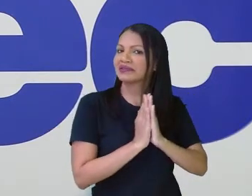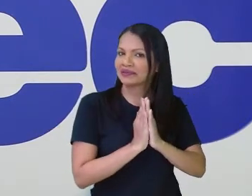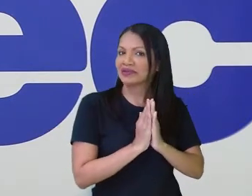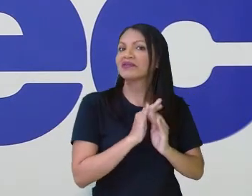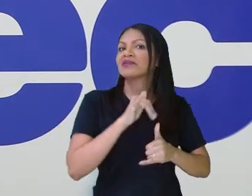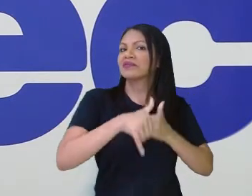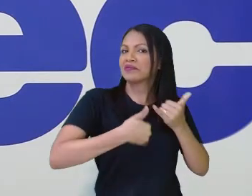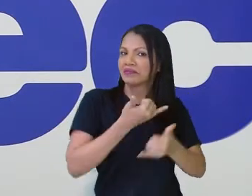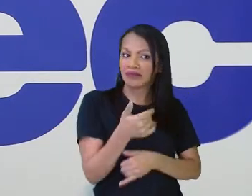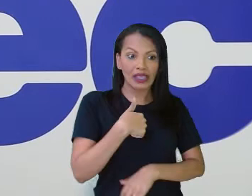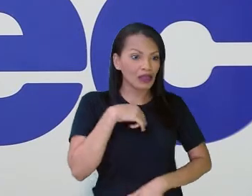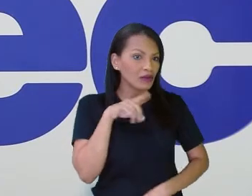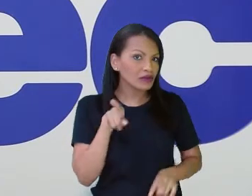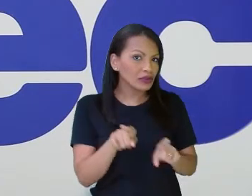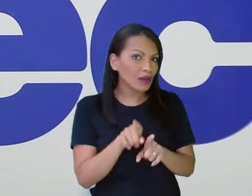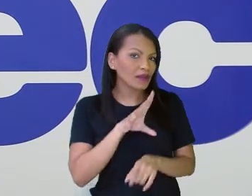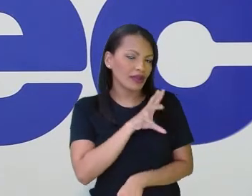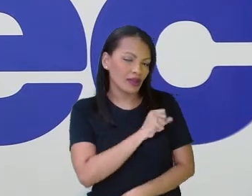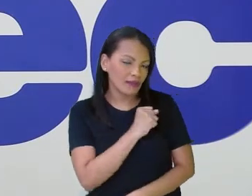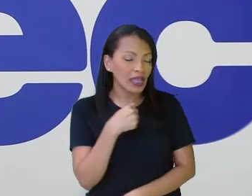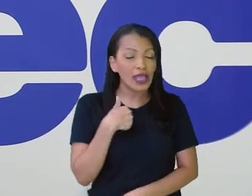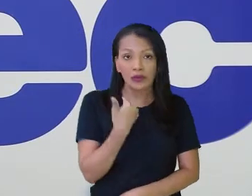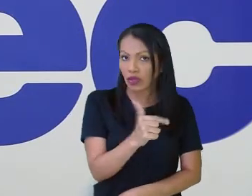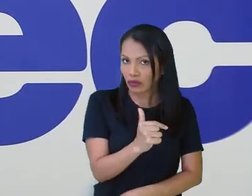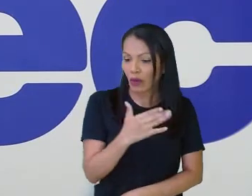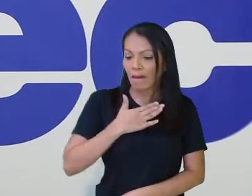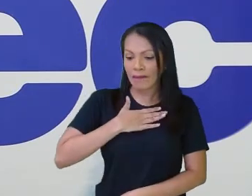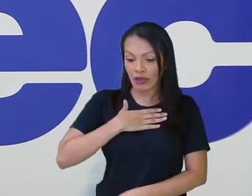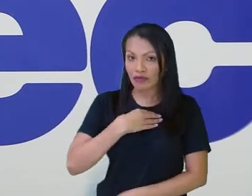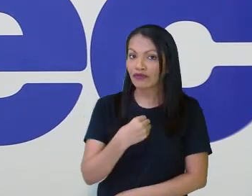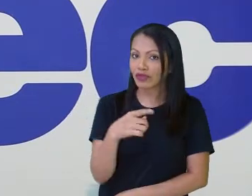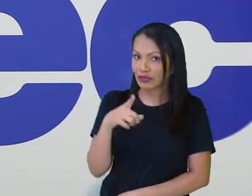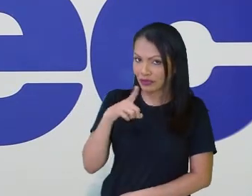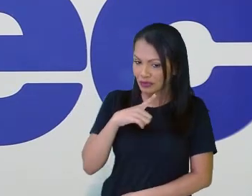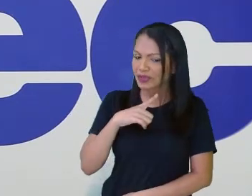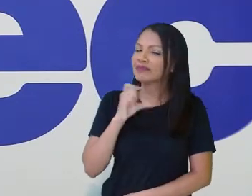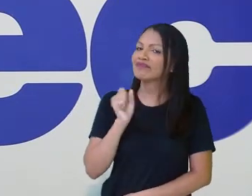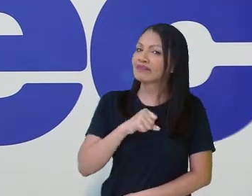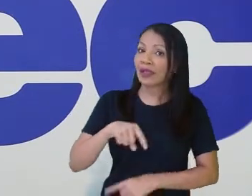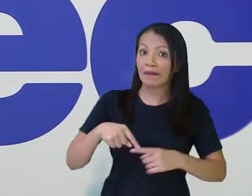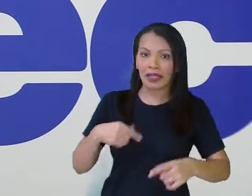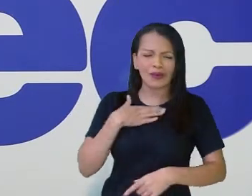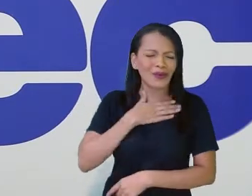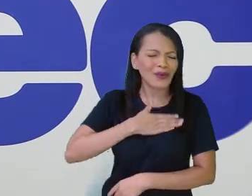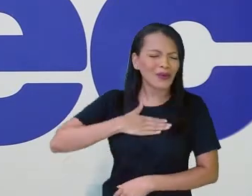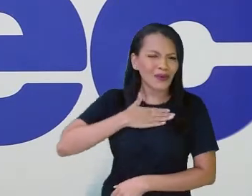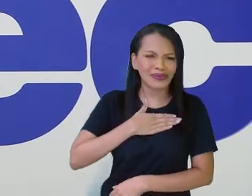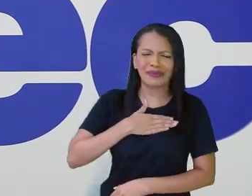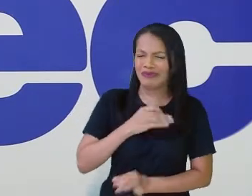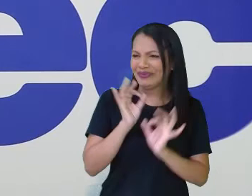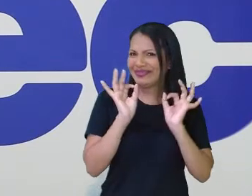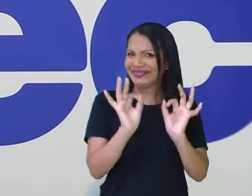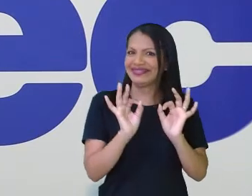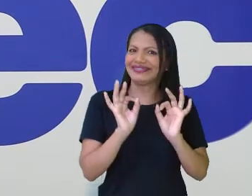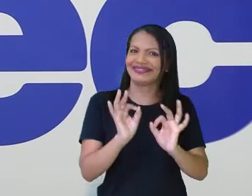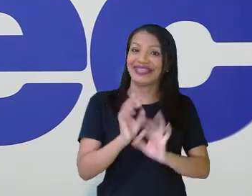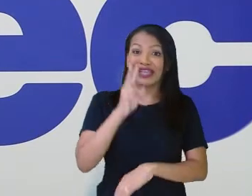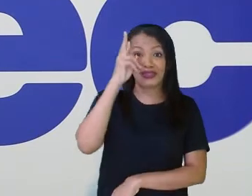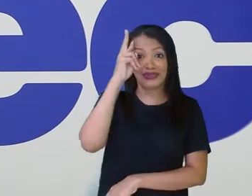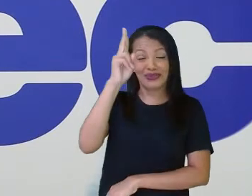viu? Eu não tenho não, tá? O meu filho tem, mas eu gosto muito, acho um espetáculo essas histórias